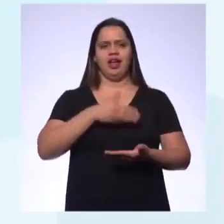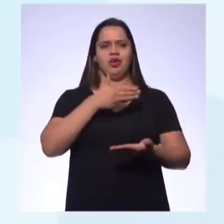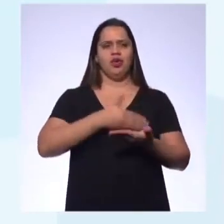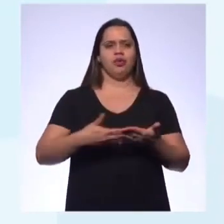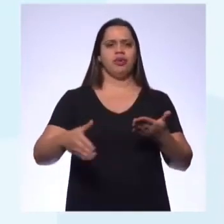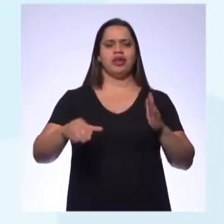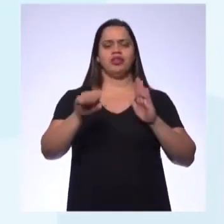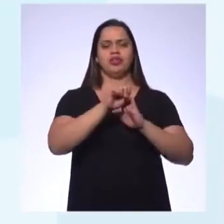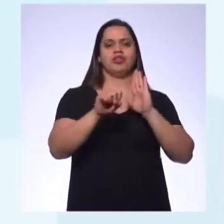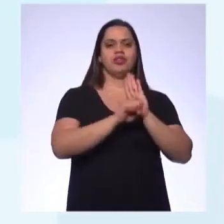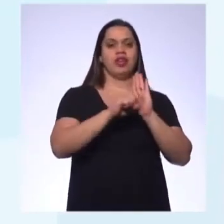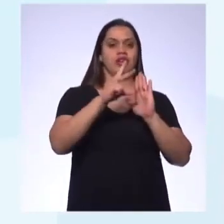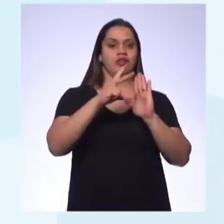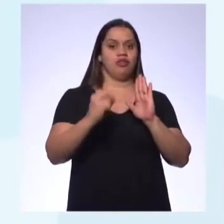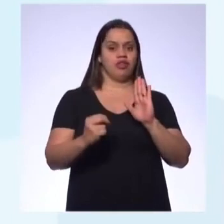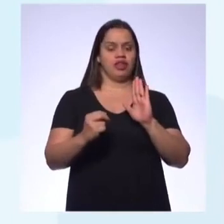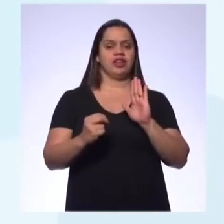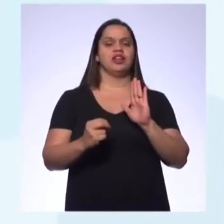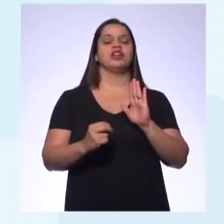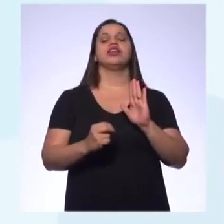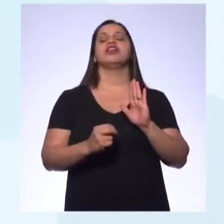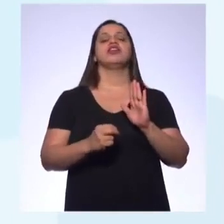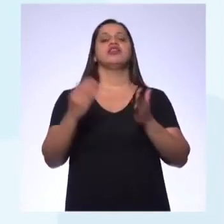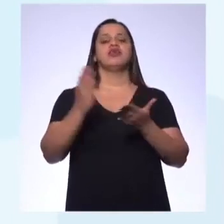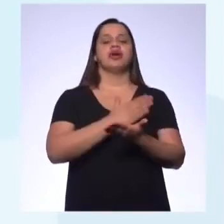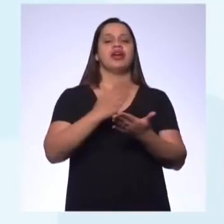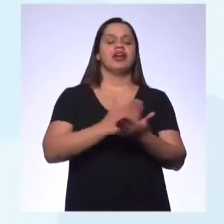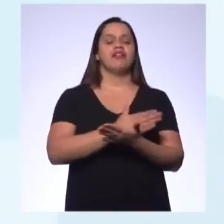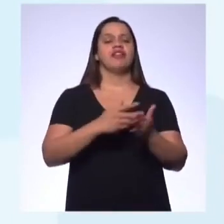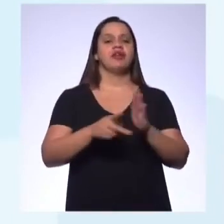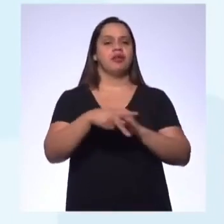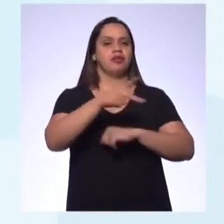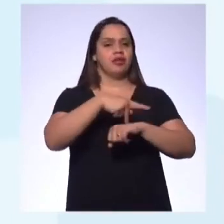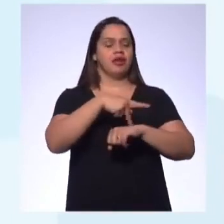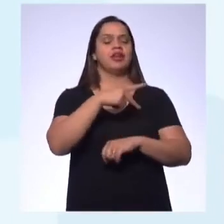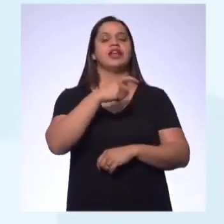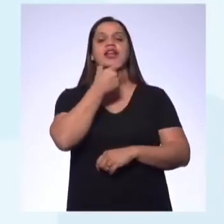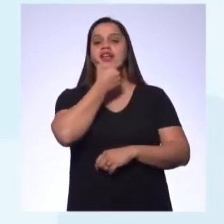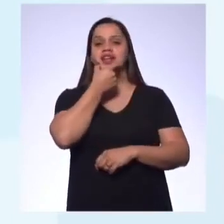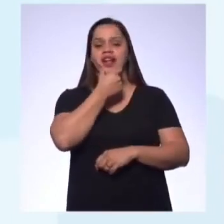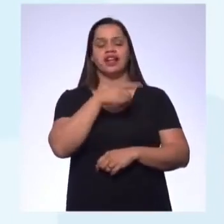do século XX. Saiu editado numa revista inglesa.